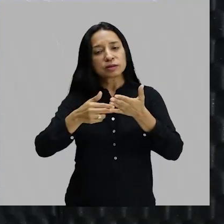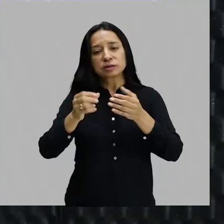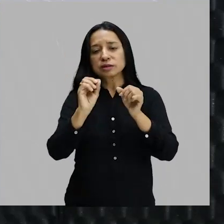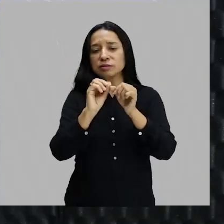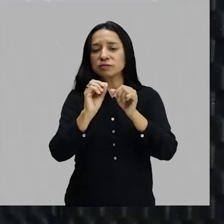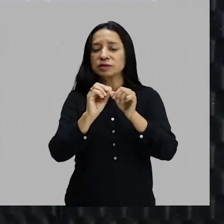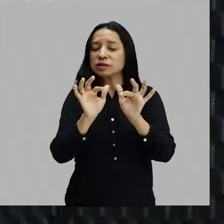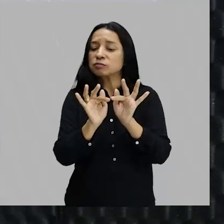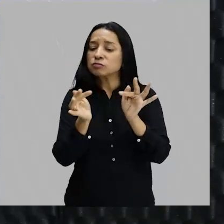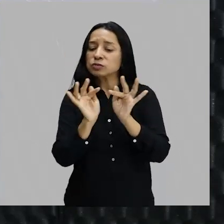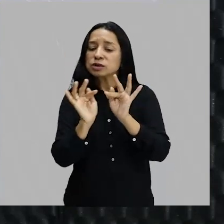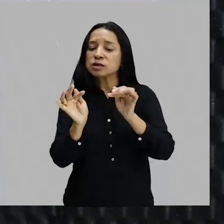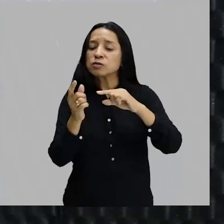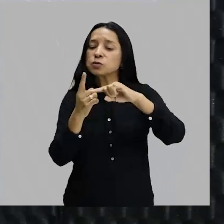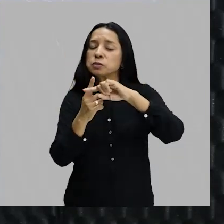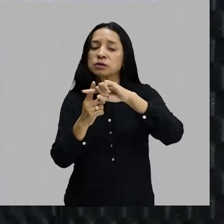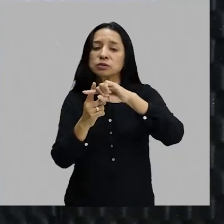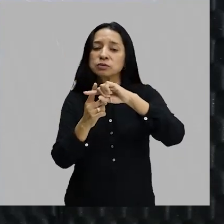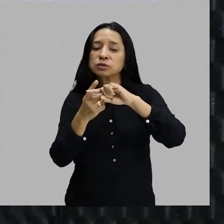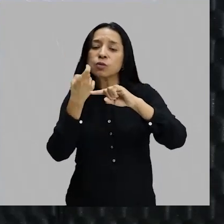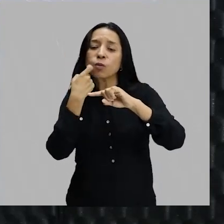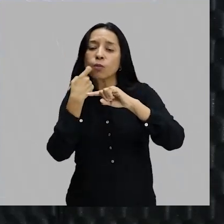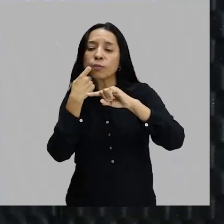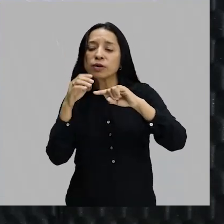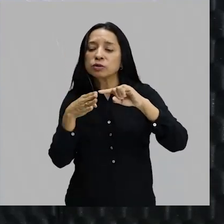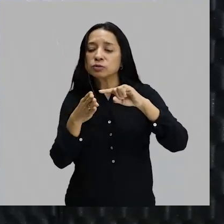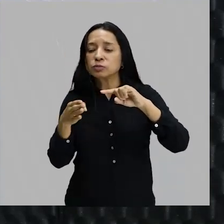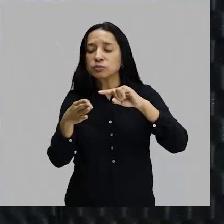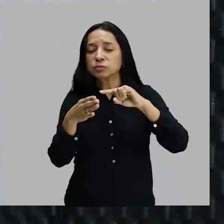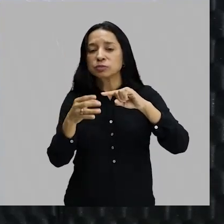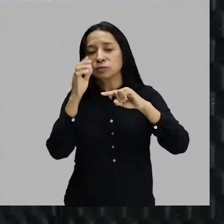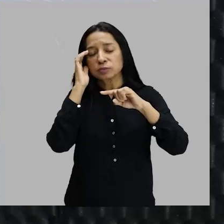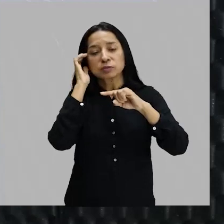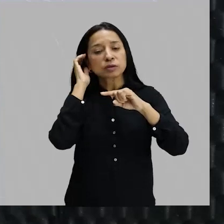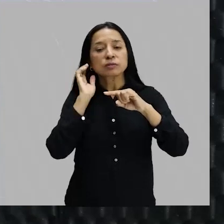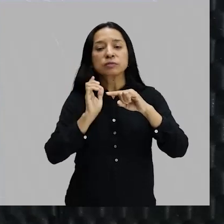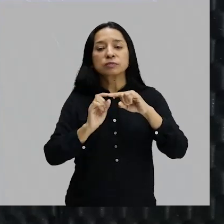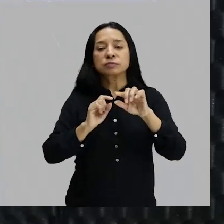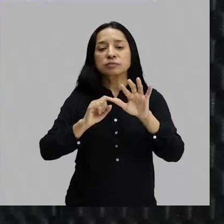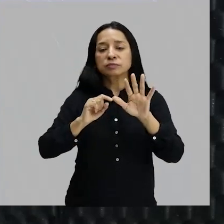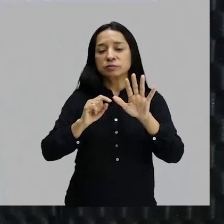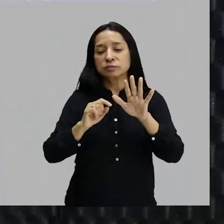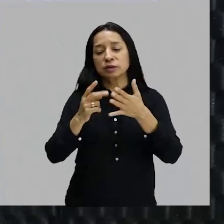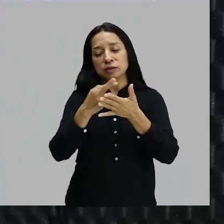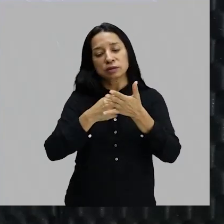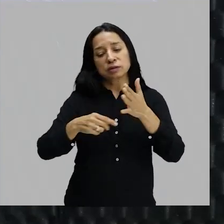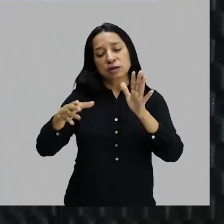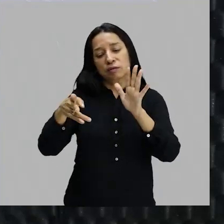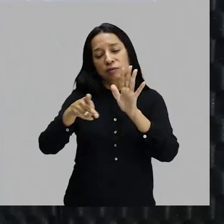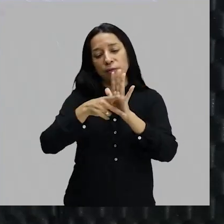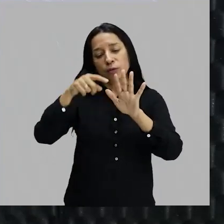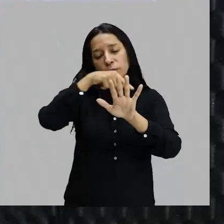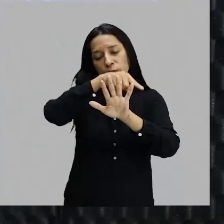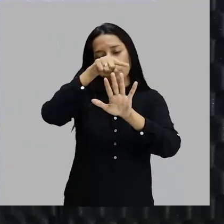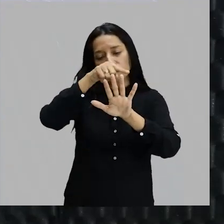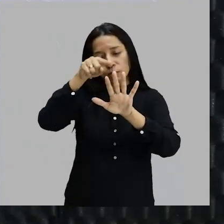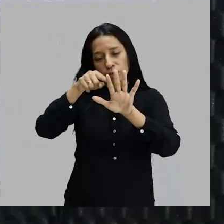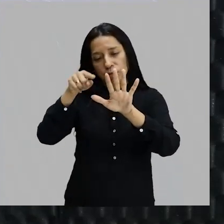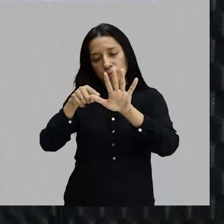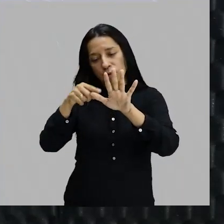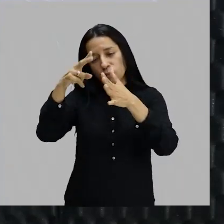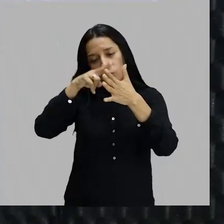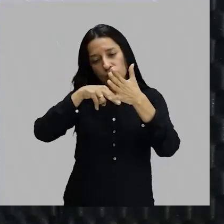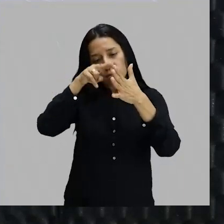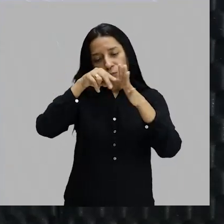fazia a coisa mais simples, uma cruz. Um peixe, vou explicar para vocês. A mão desenhava a própria mão e pintava uma marca no